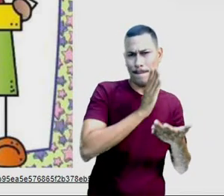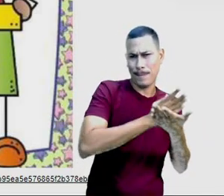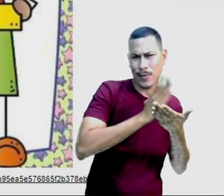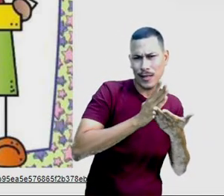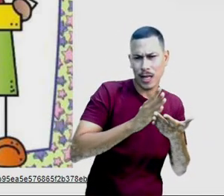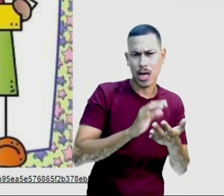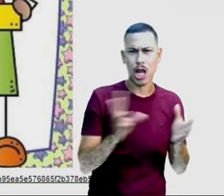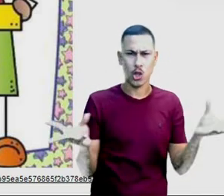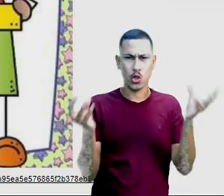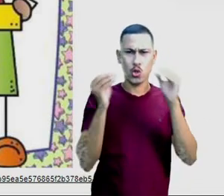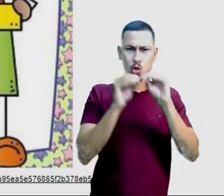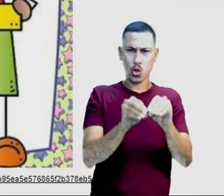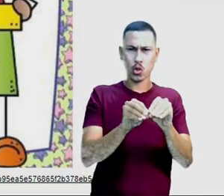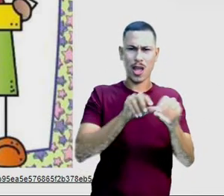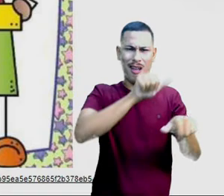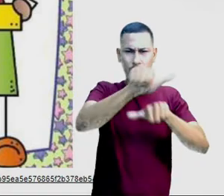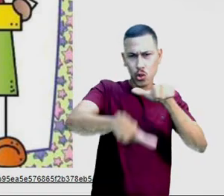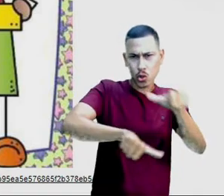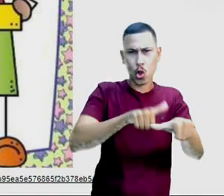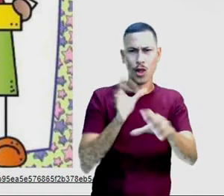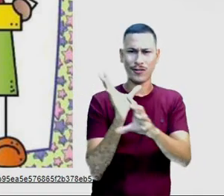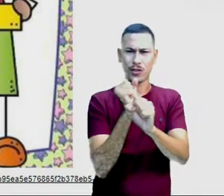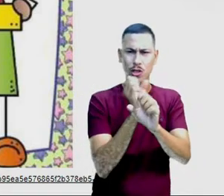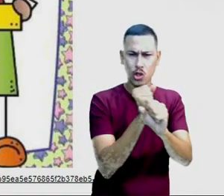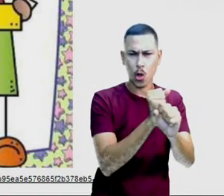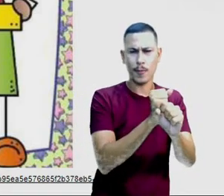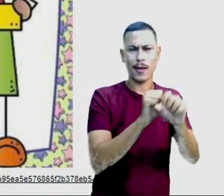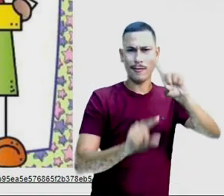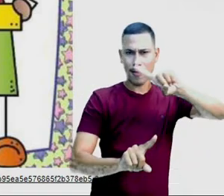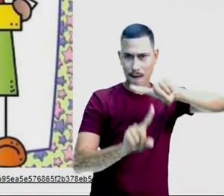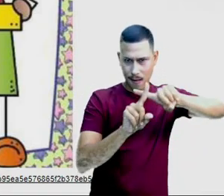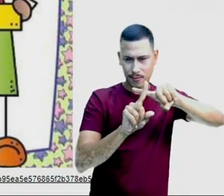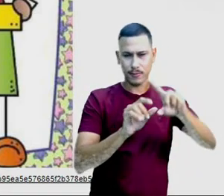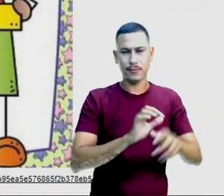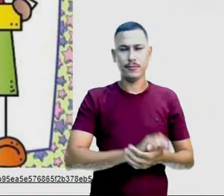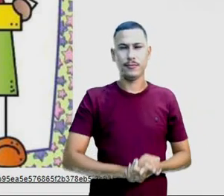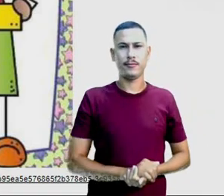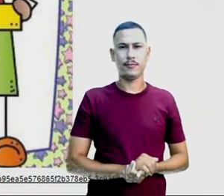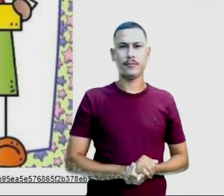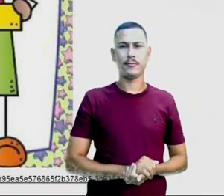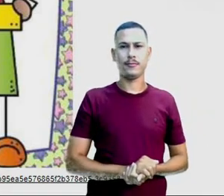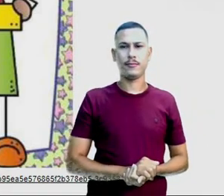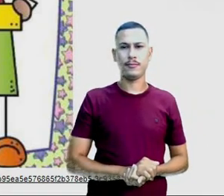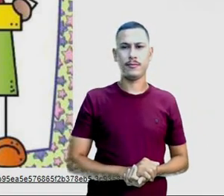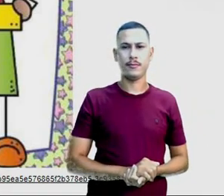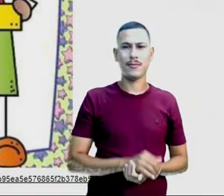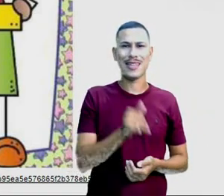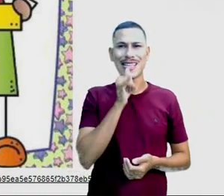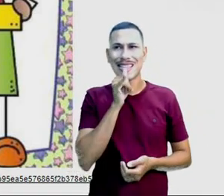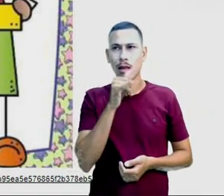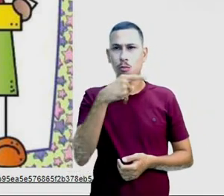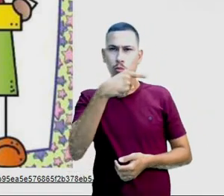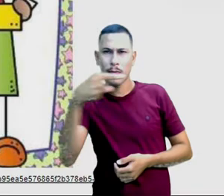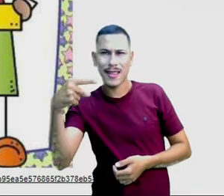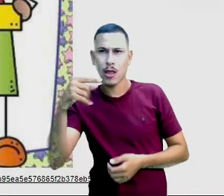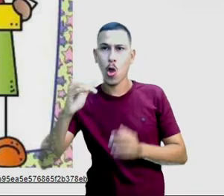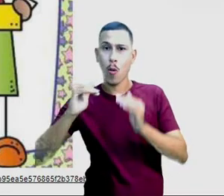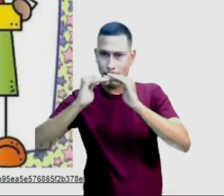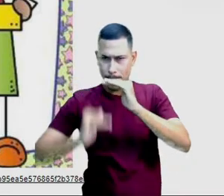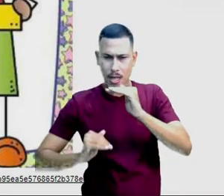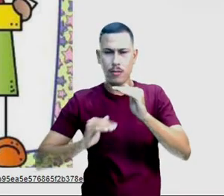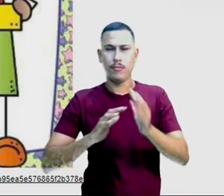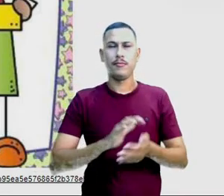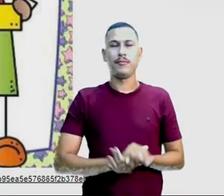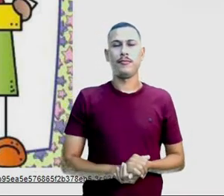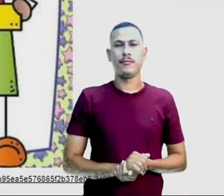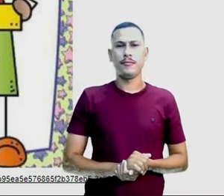quando você junta é a soma, temos a cruzinha aí. Quando da subtração, termo da